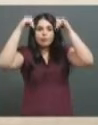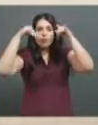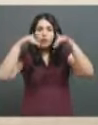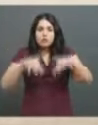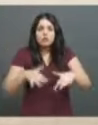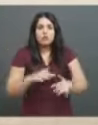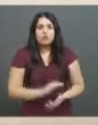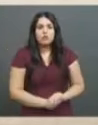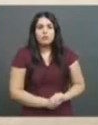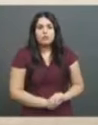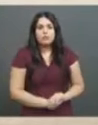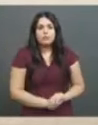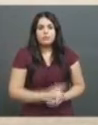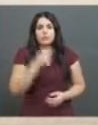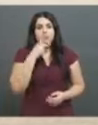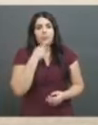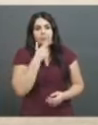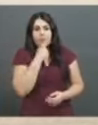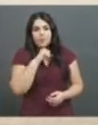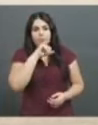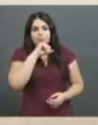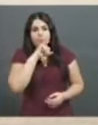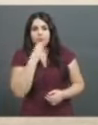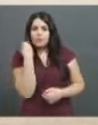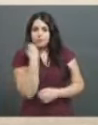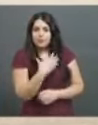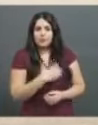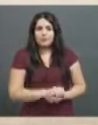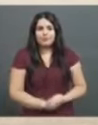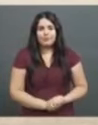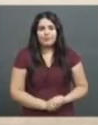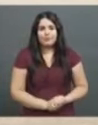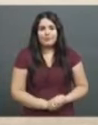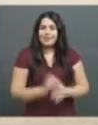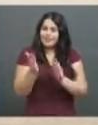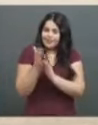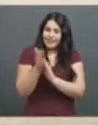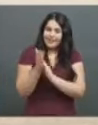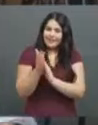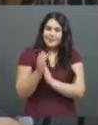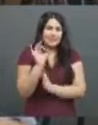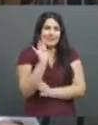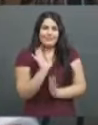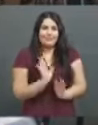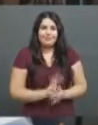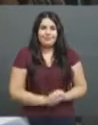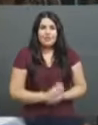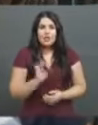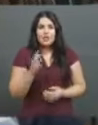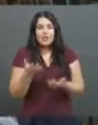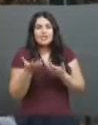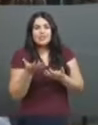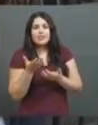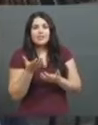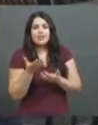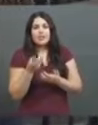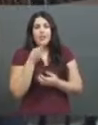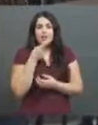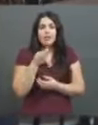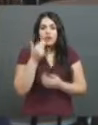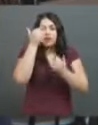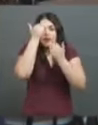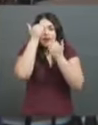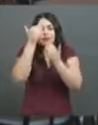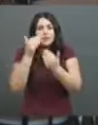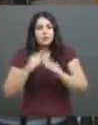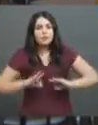sejam um pai bom como eles são. E parabéns para eles, só. Eu só queria falar, agradecer por tudo, que ele